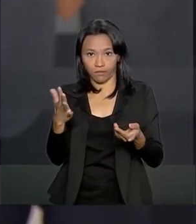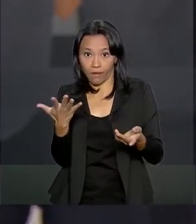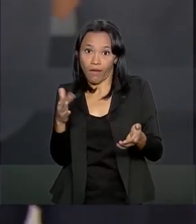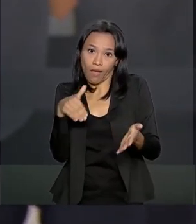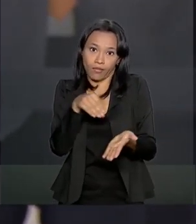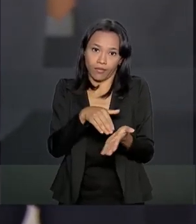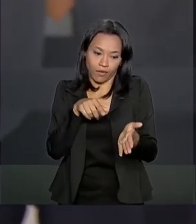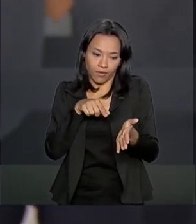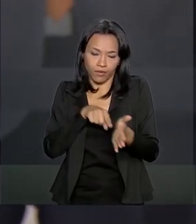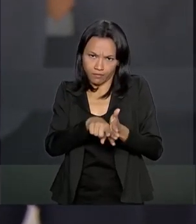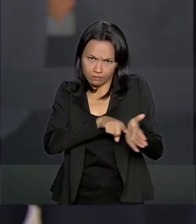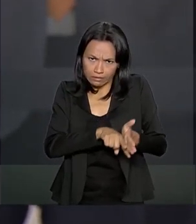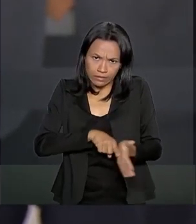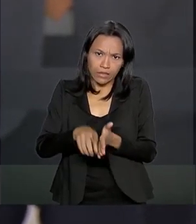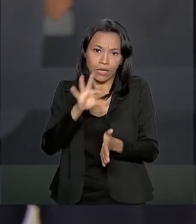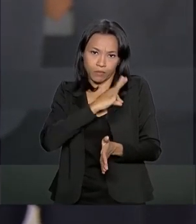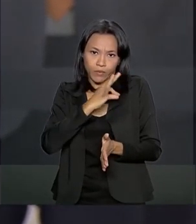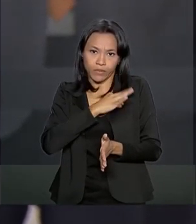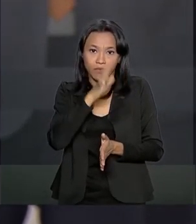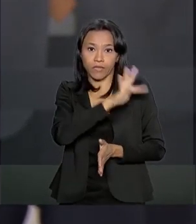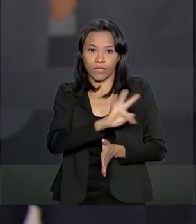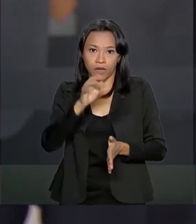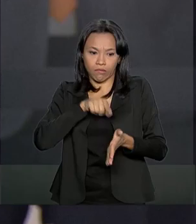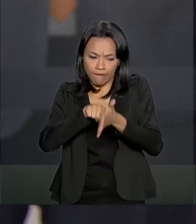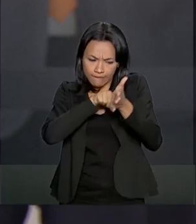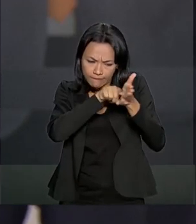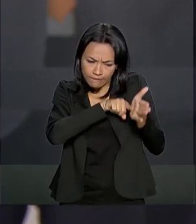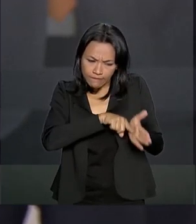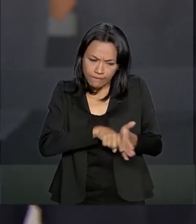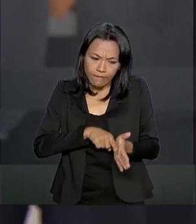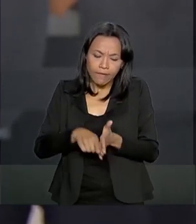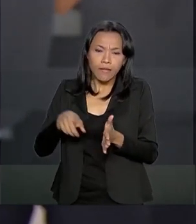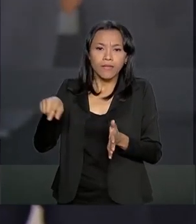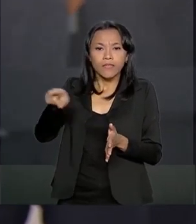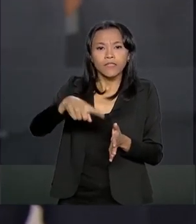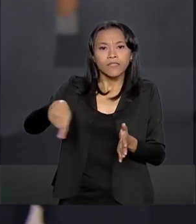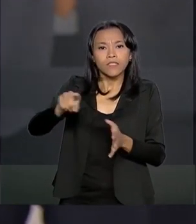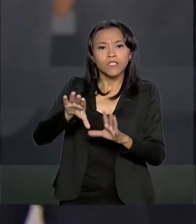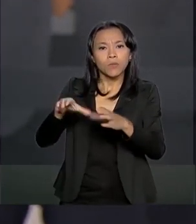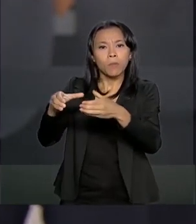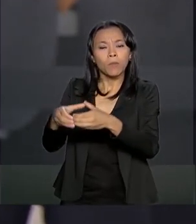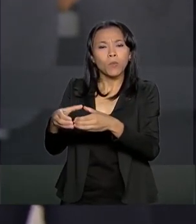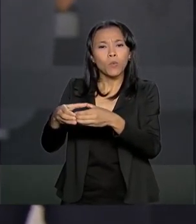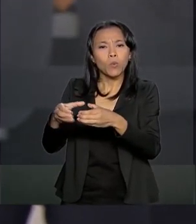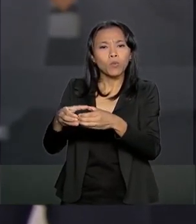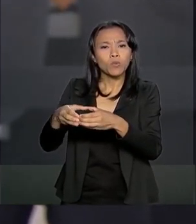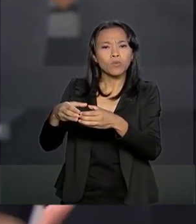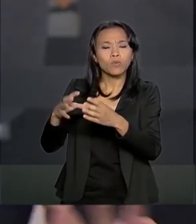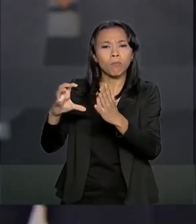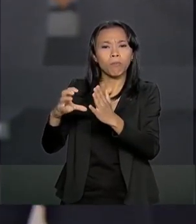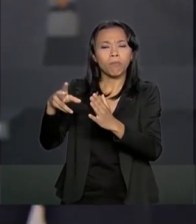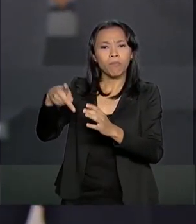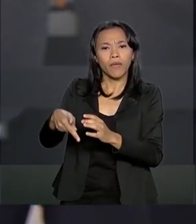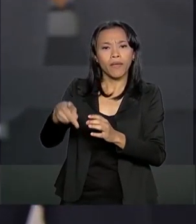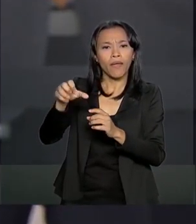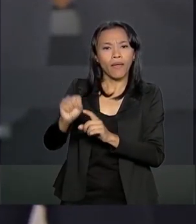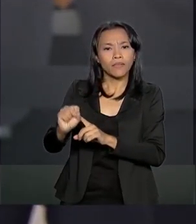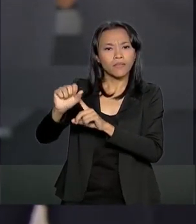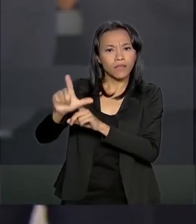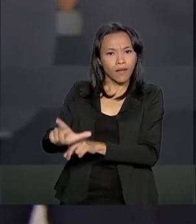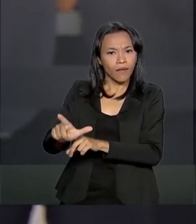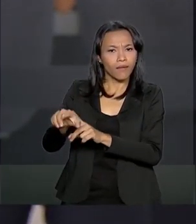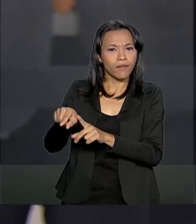a PF está em cima disso, de candidatos laranja no PSL, com possível envolvimento